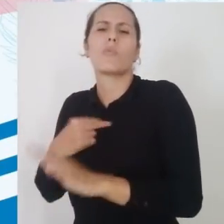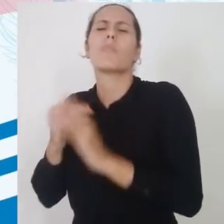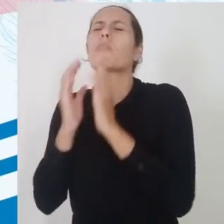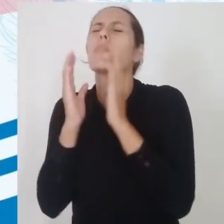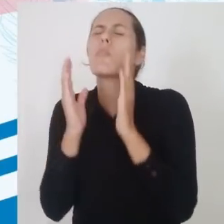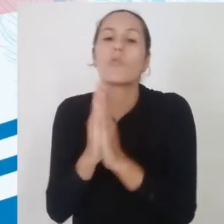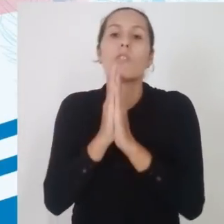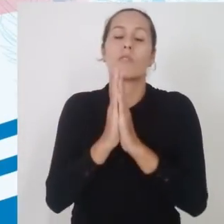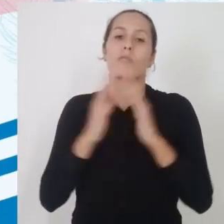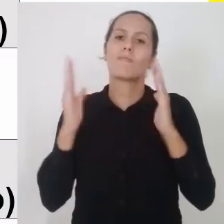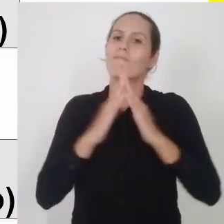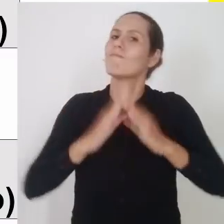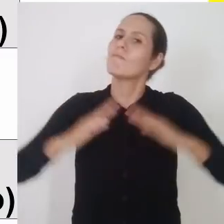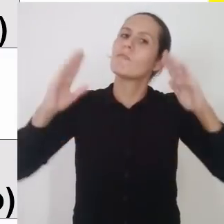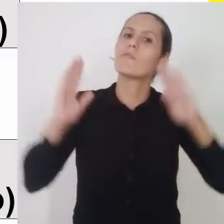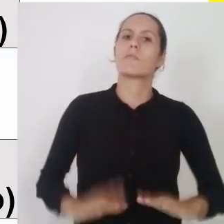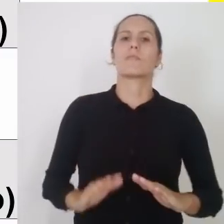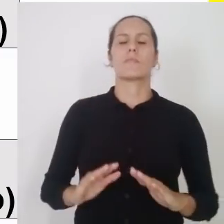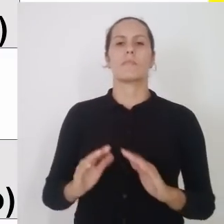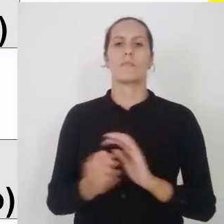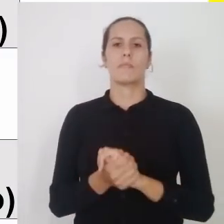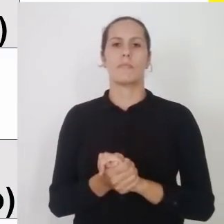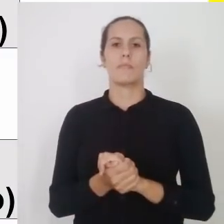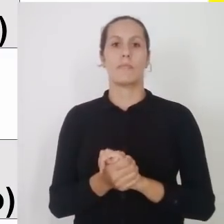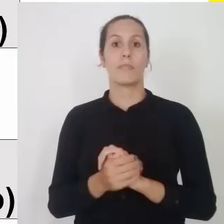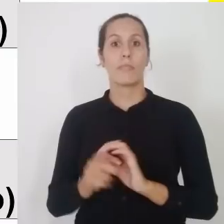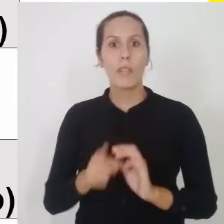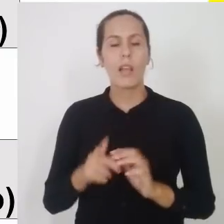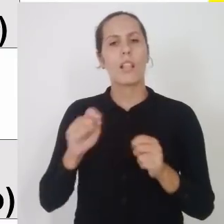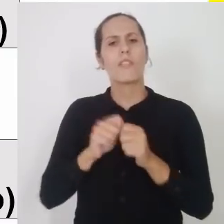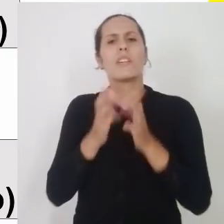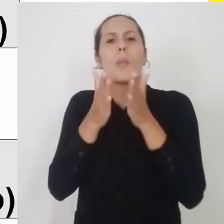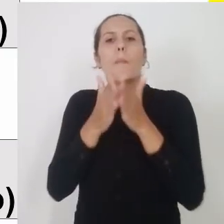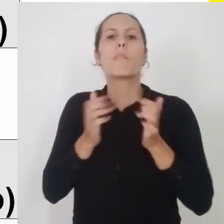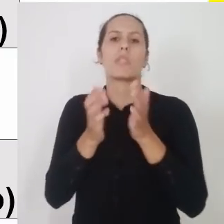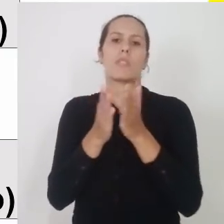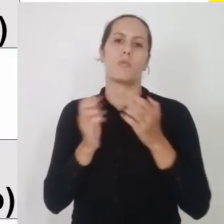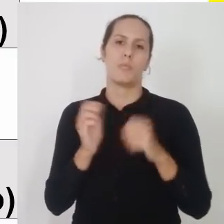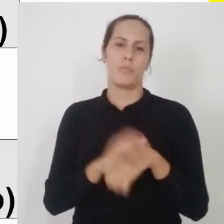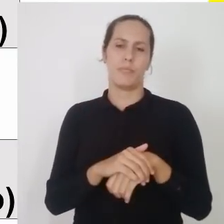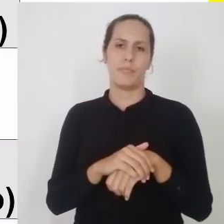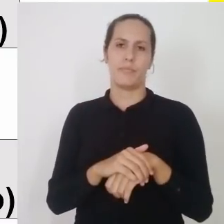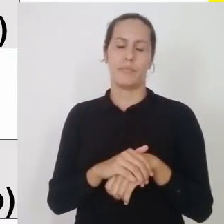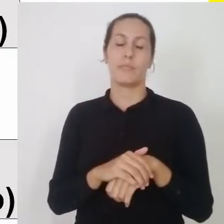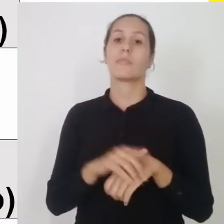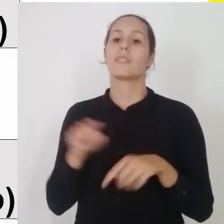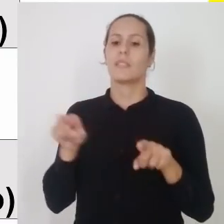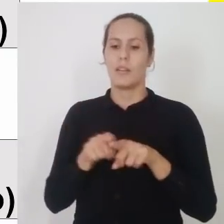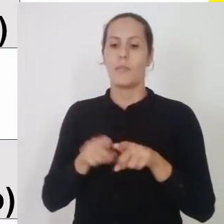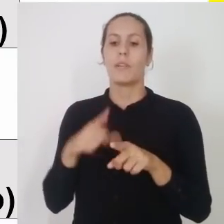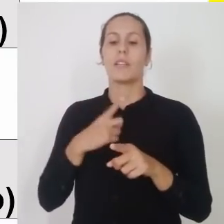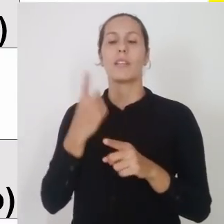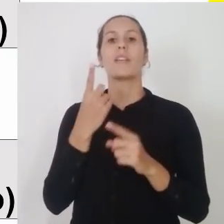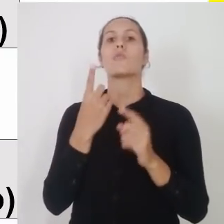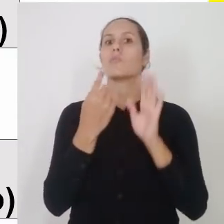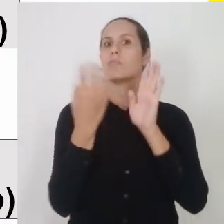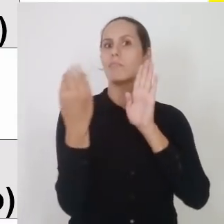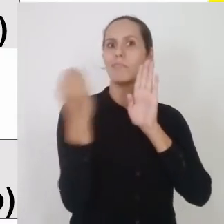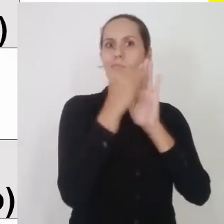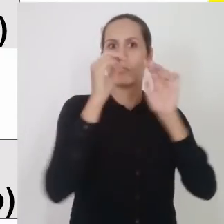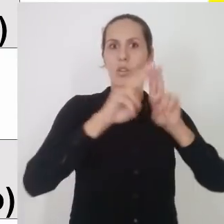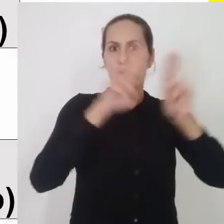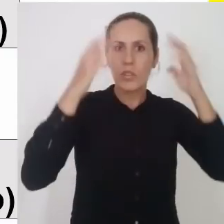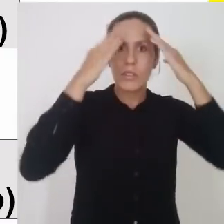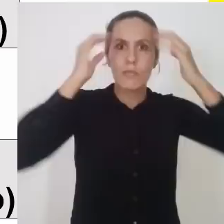um apelo, um pedido. Então a gente tem o tema central, que também aparece no título, bem claro, inclusive já